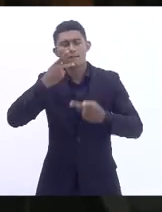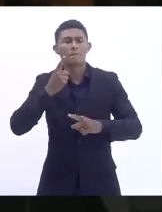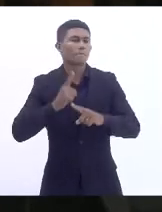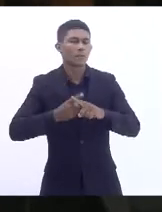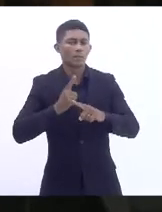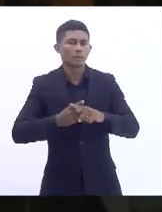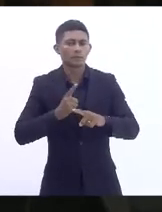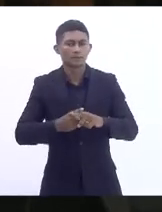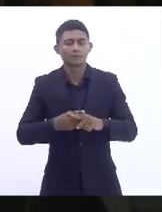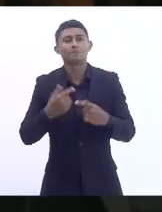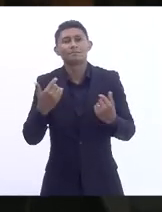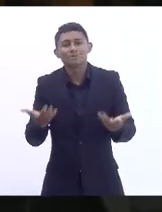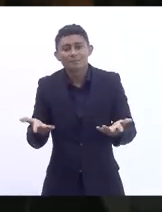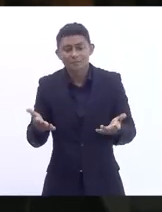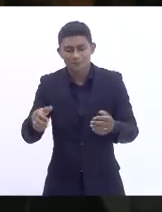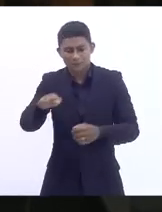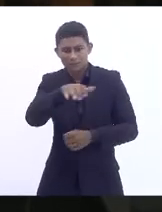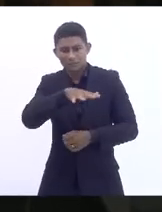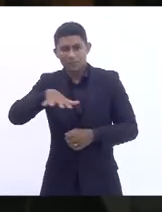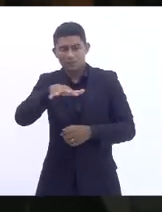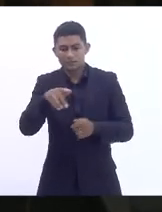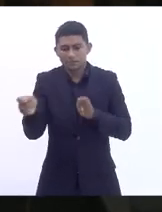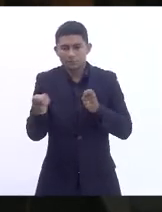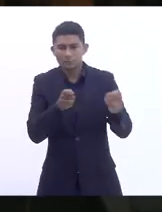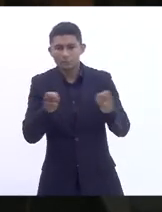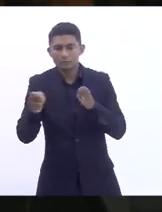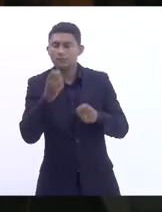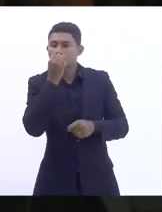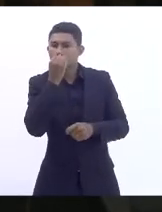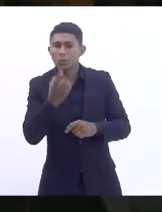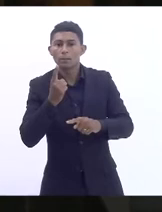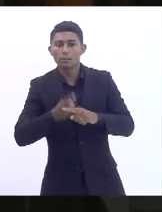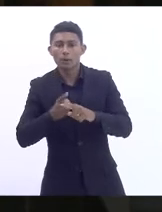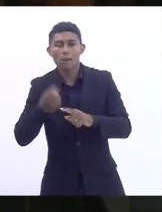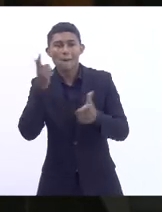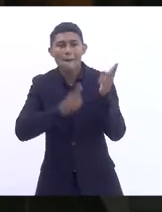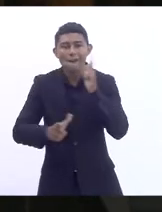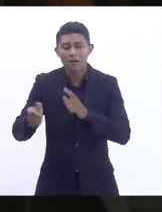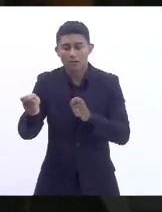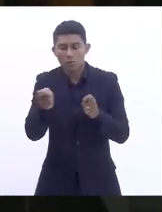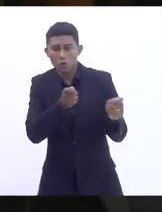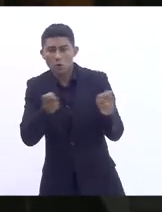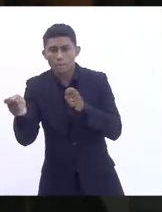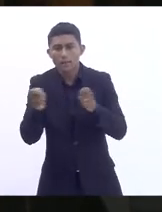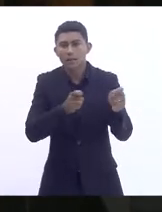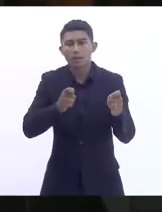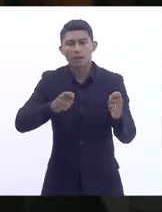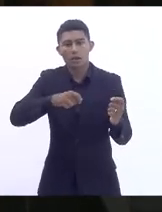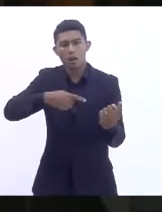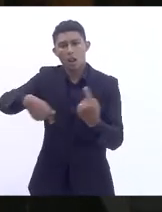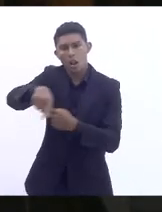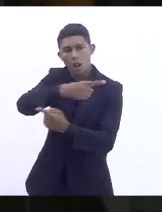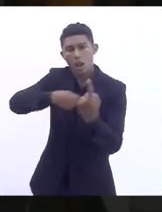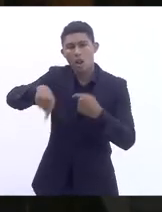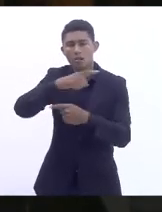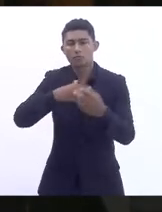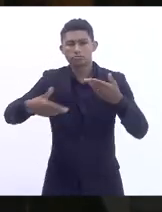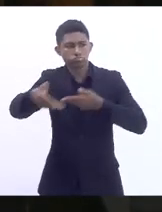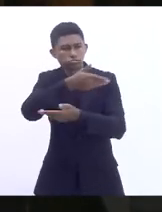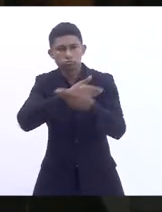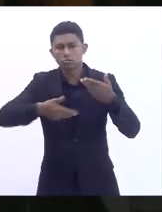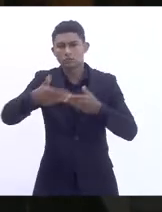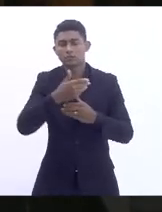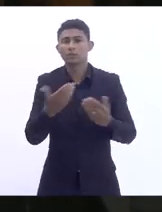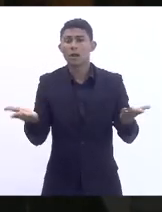economia faz a economia girar. Então, nós estamos vivendo um momento dificílimo. E